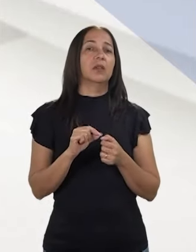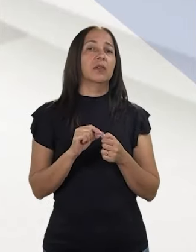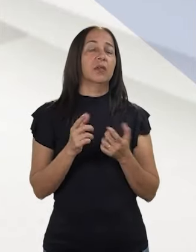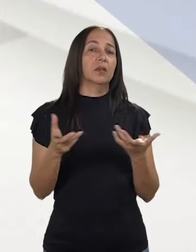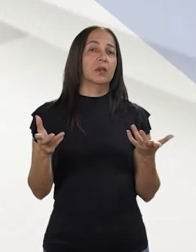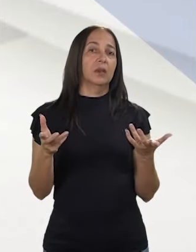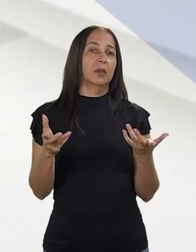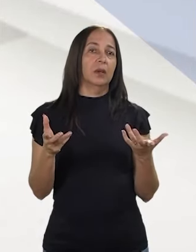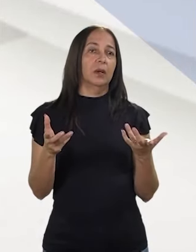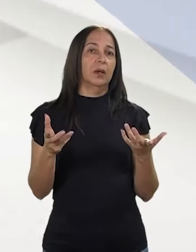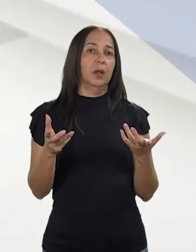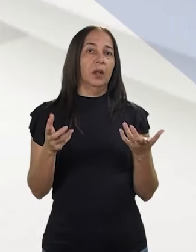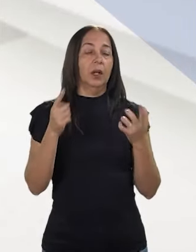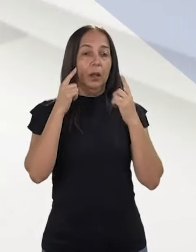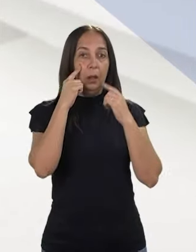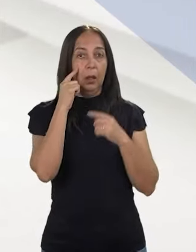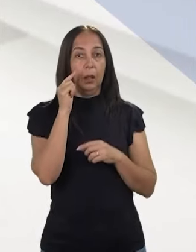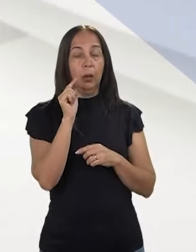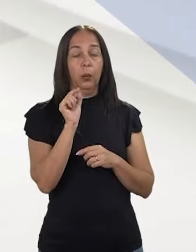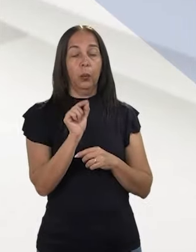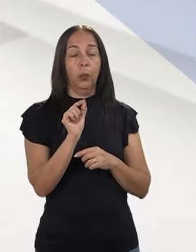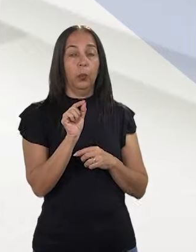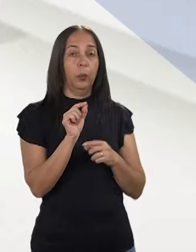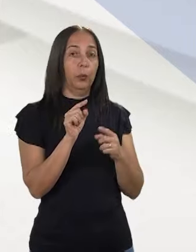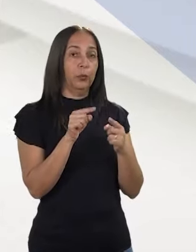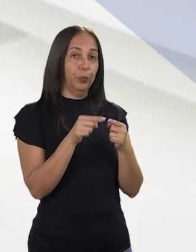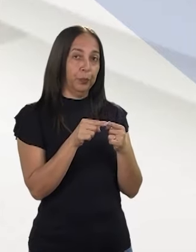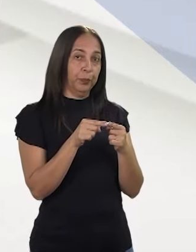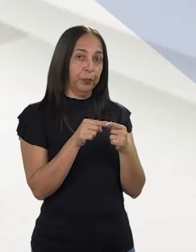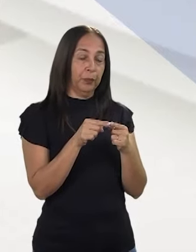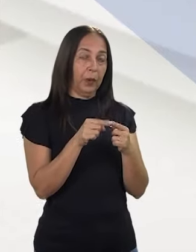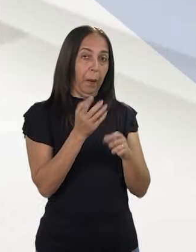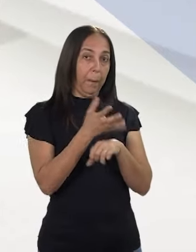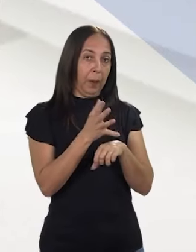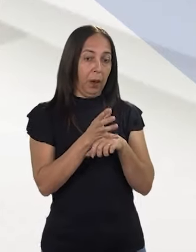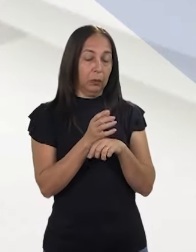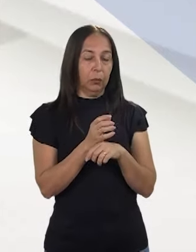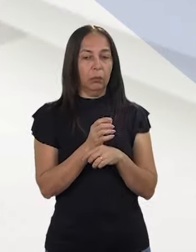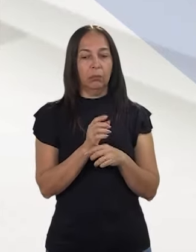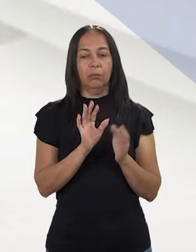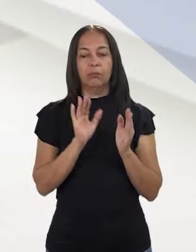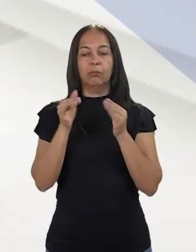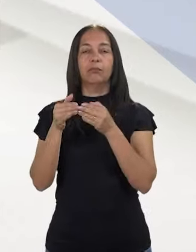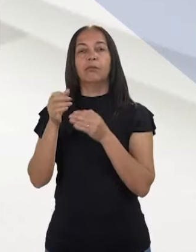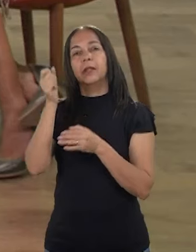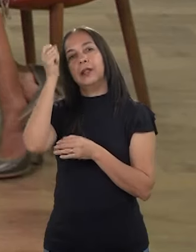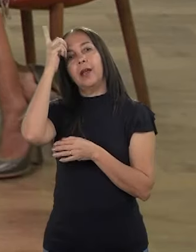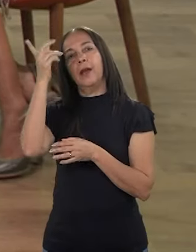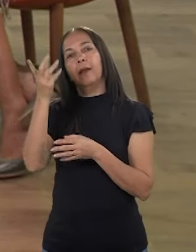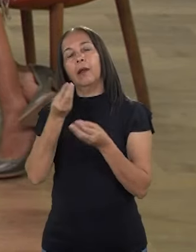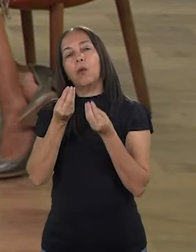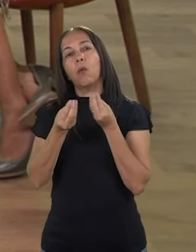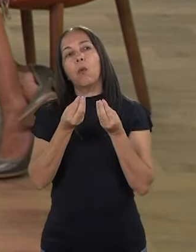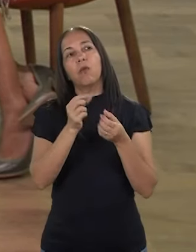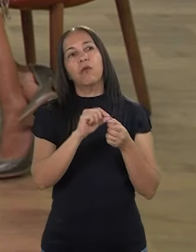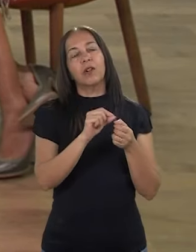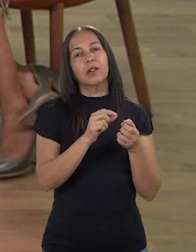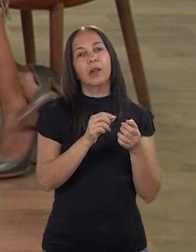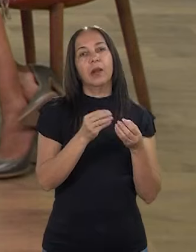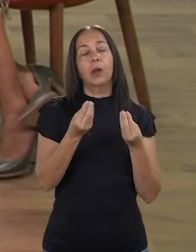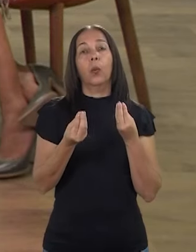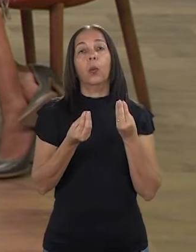gente precisa ter tanto do ponto de vista prático quanto do ponto de vista eh de ideias né formas de fazer